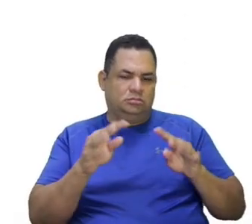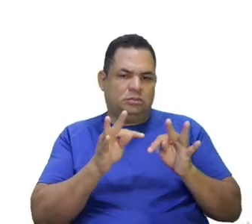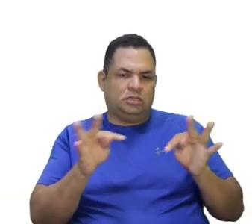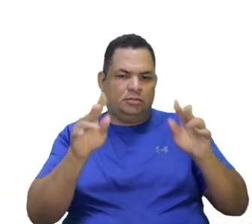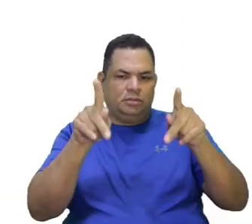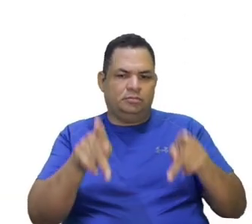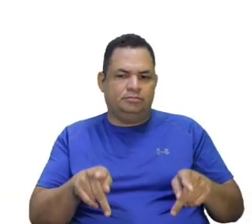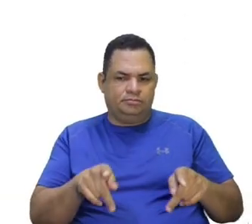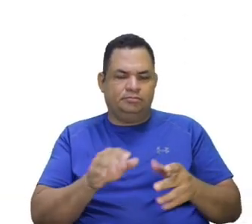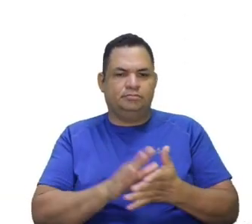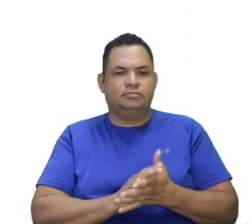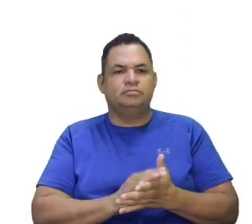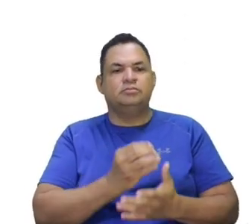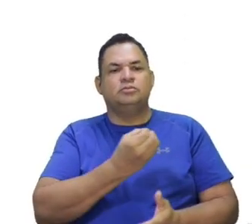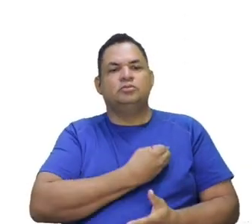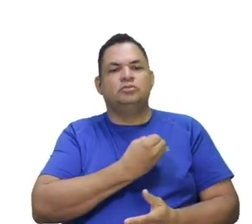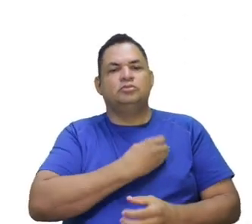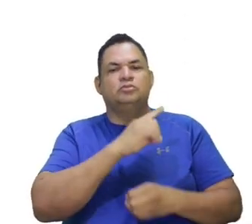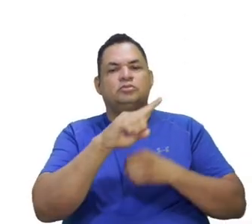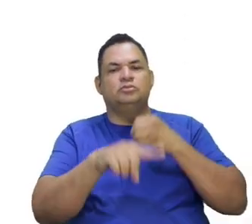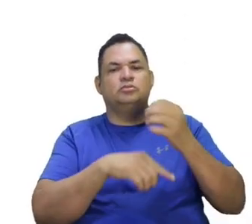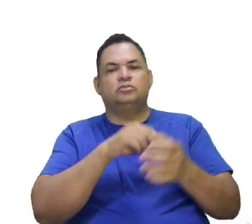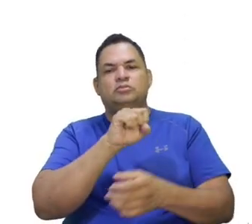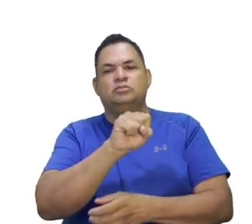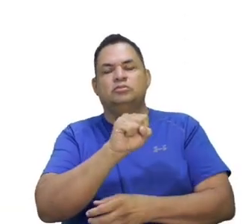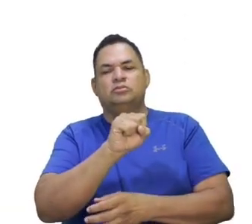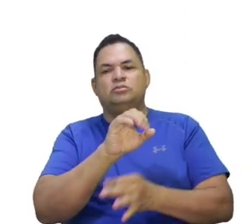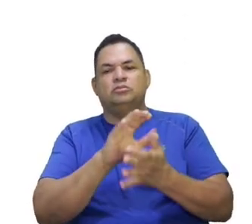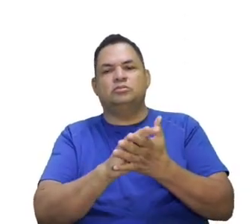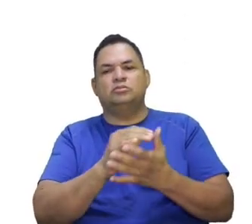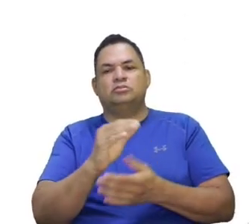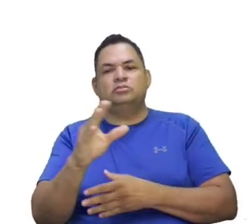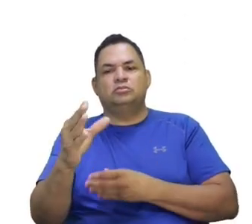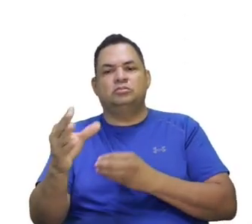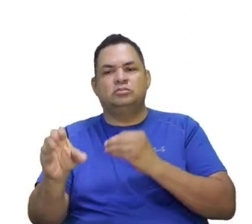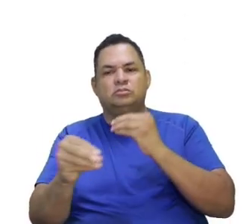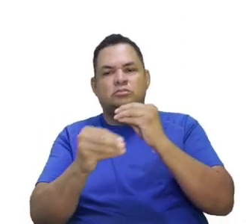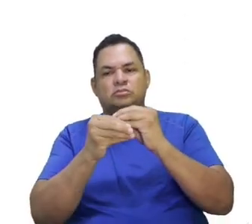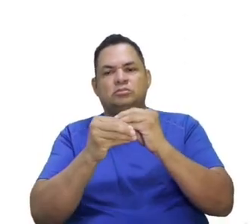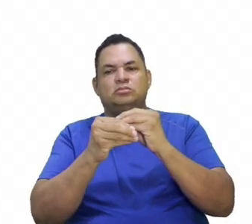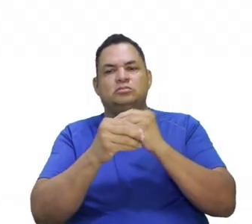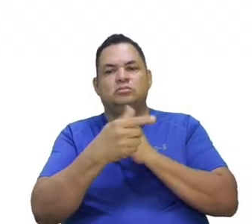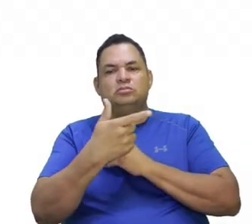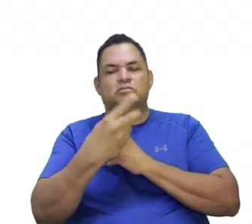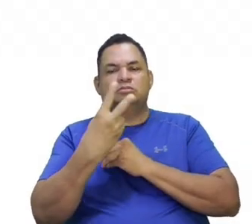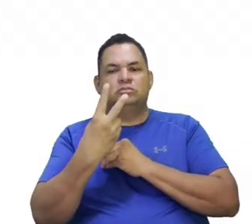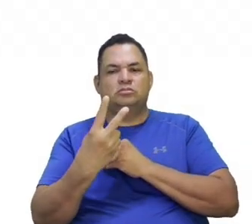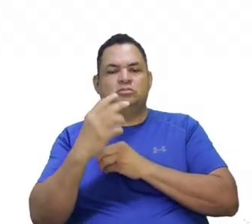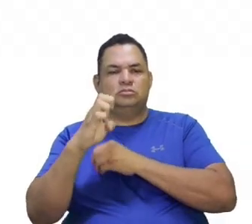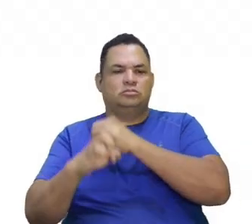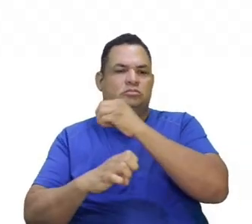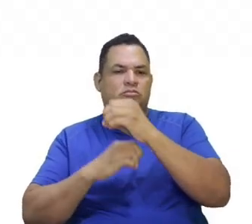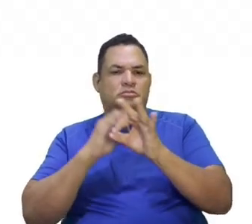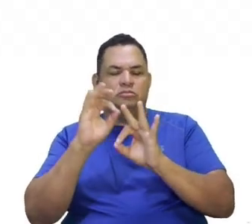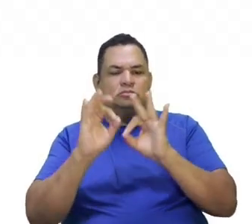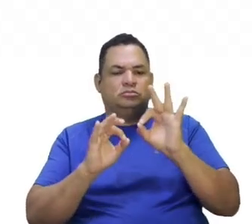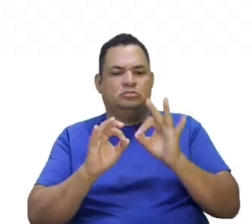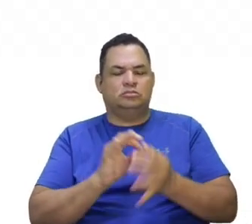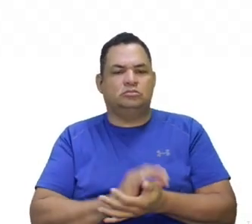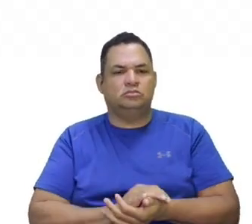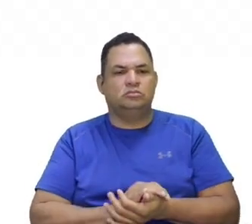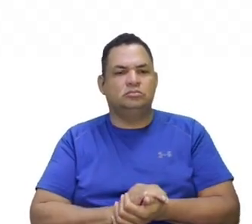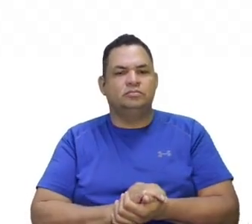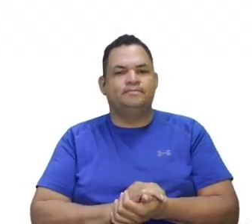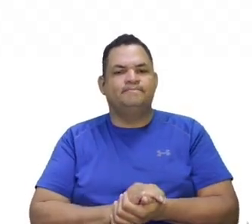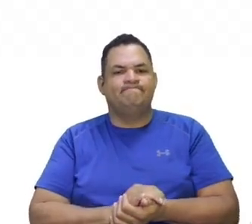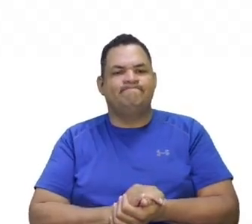atômico igual a 8 e capacidade de receber 2 elétrons. Então, a distribuição